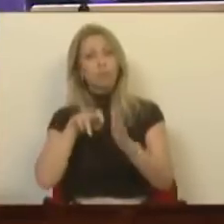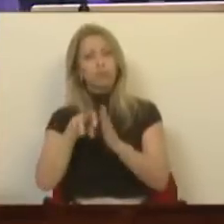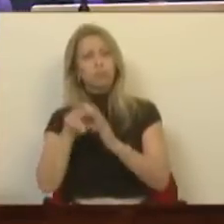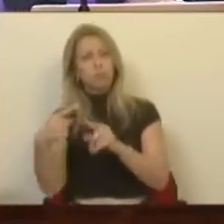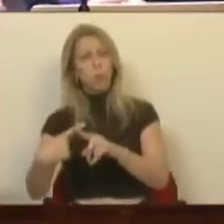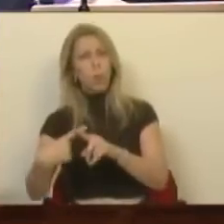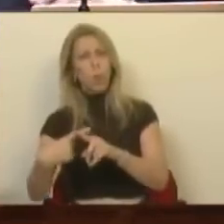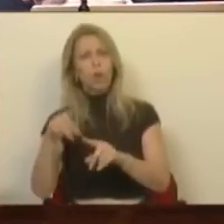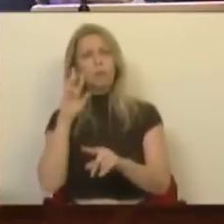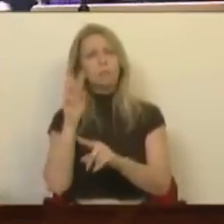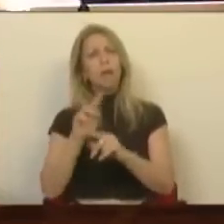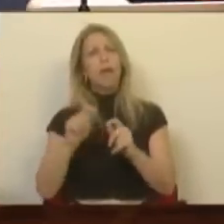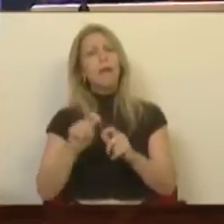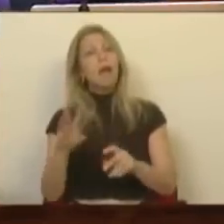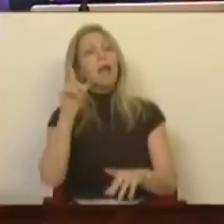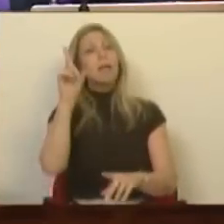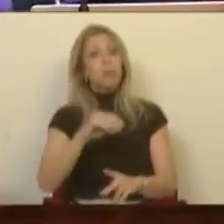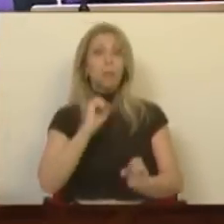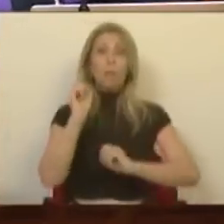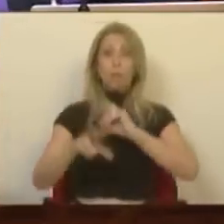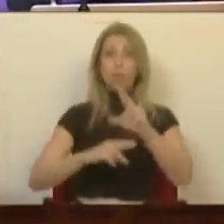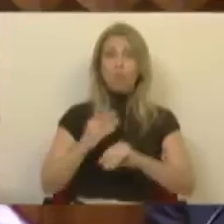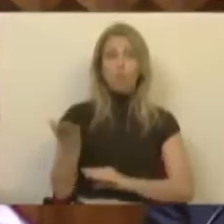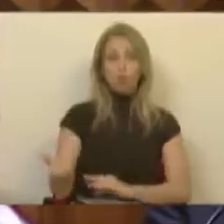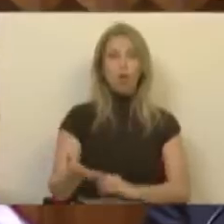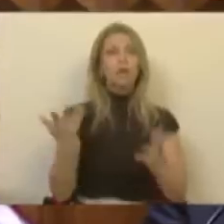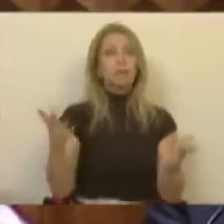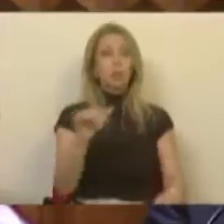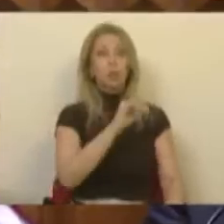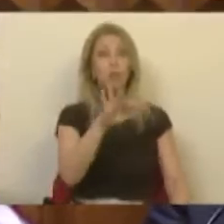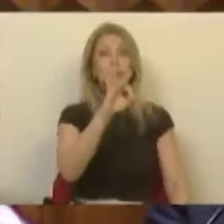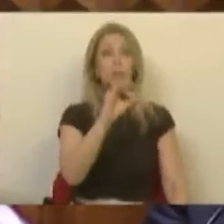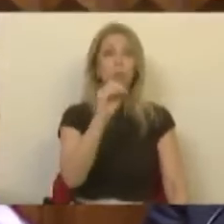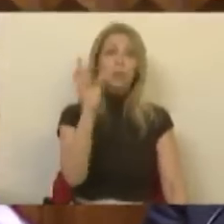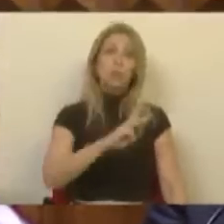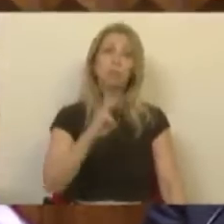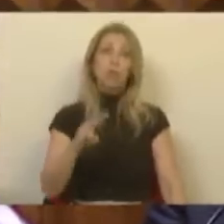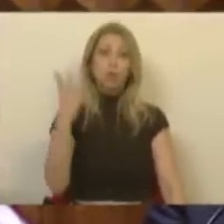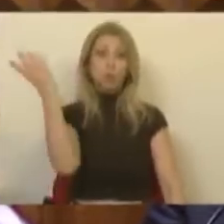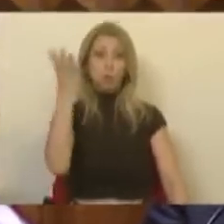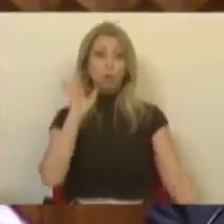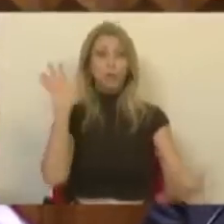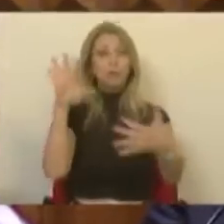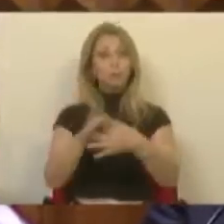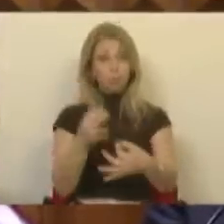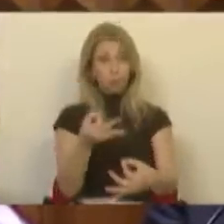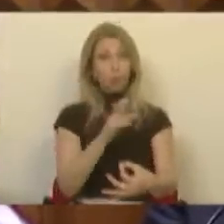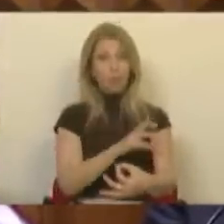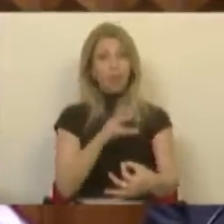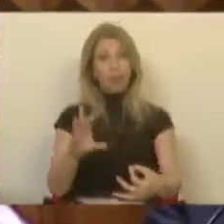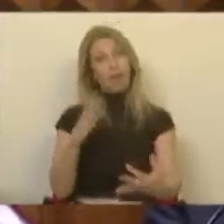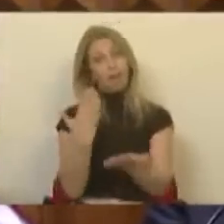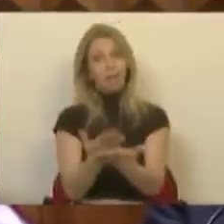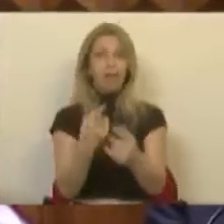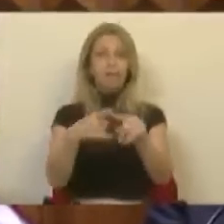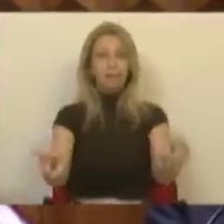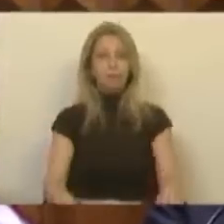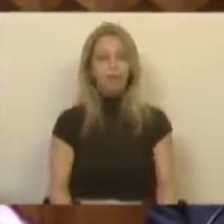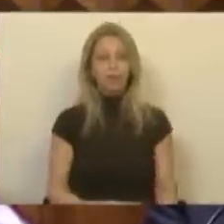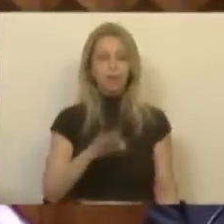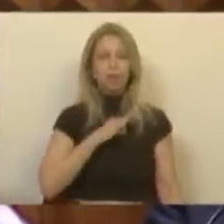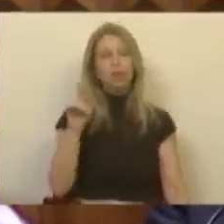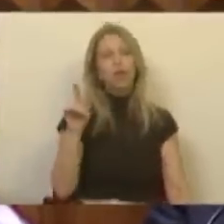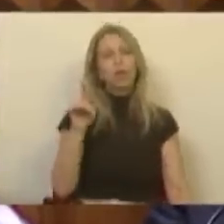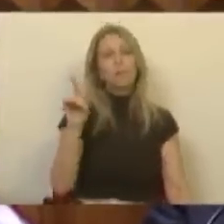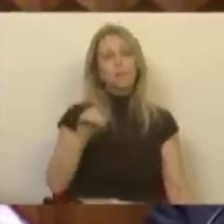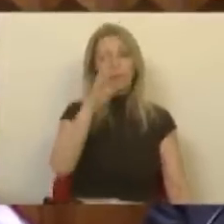modernizarem é assim que os mais 240 milhões do PRF para a cultura vão fazer a diferença se o primeiro nisto foi a